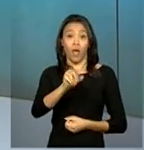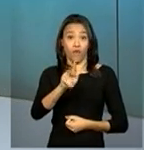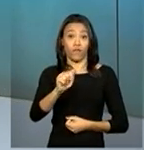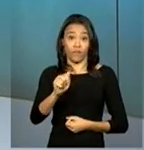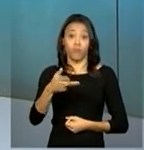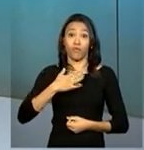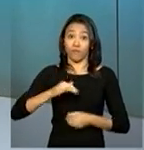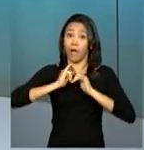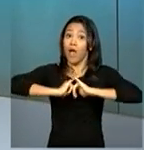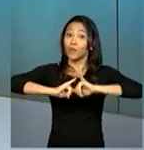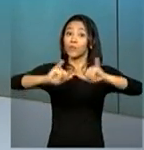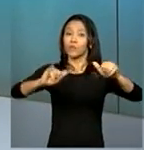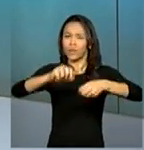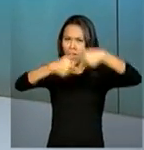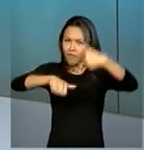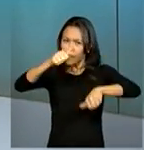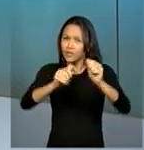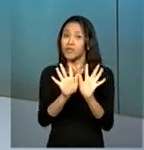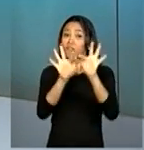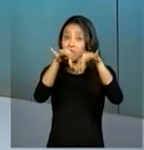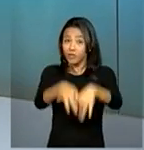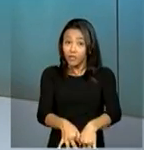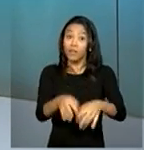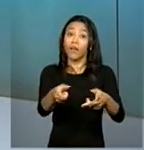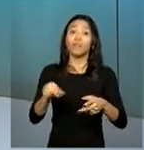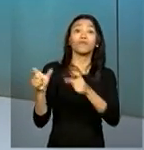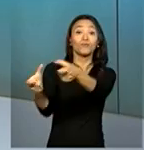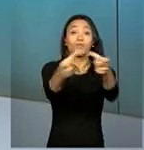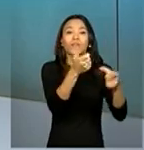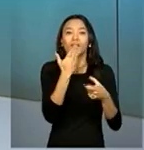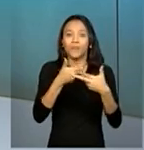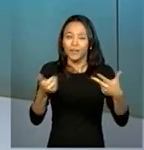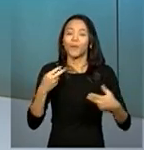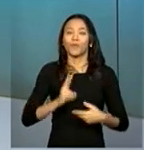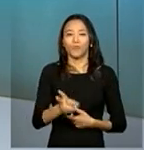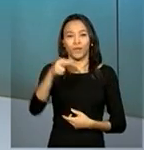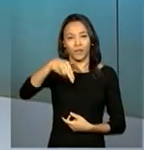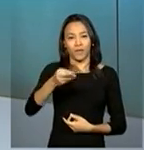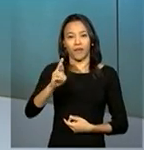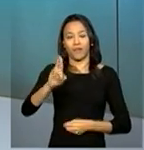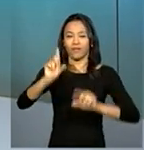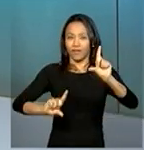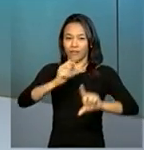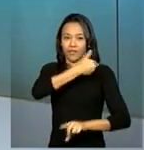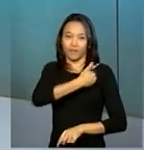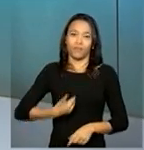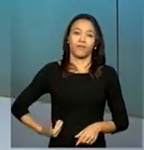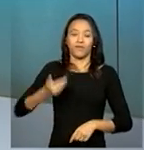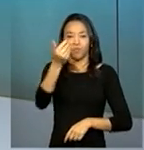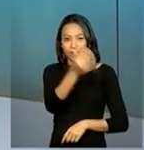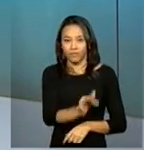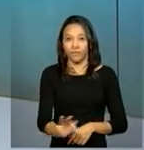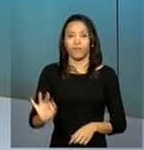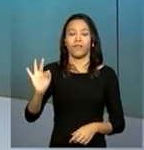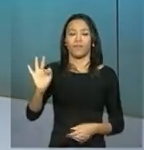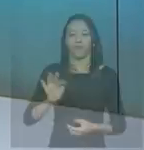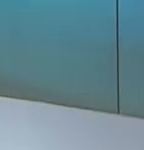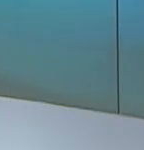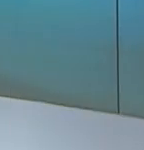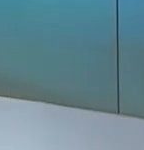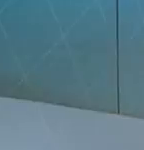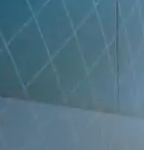o anúncio das notas finais dos estabelecimentos de alimentação Continue com a gente aqui na NBR a TV do Governo